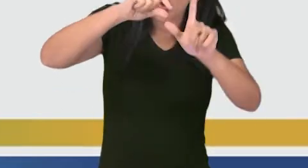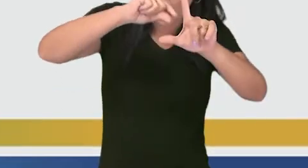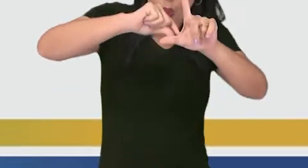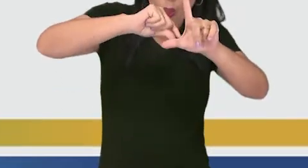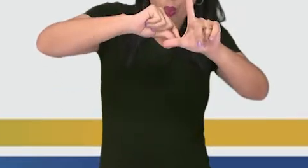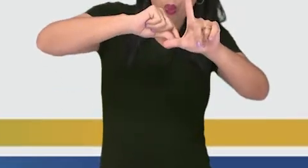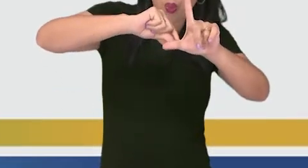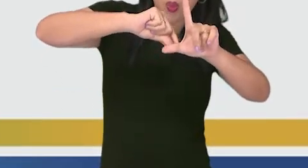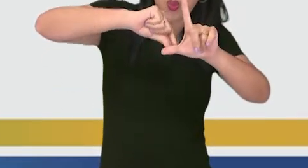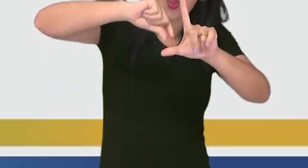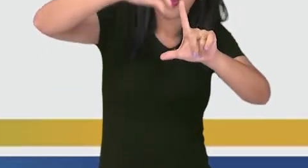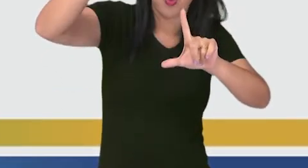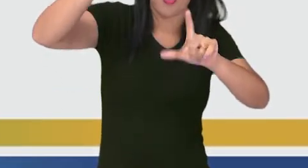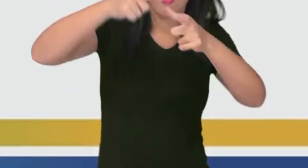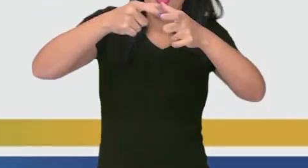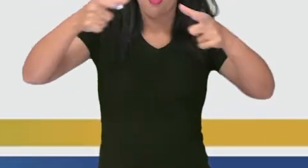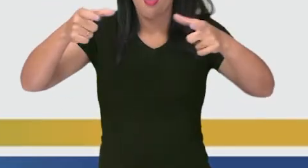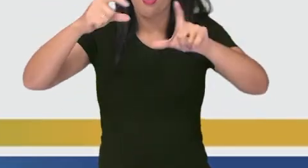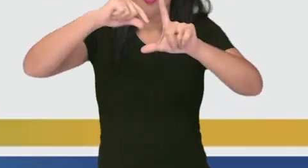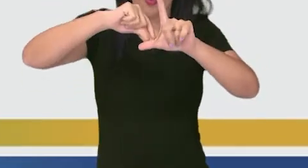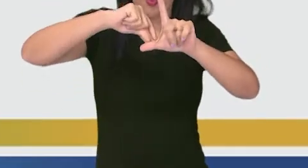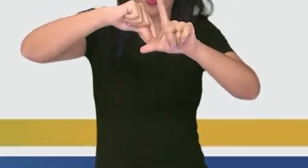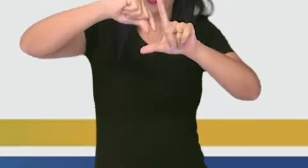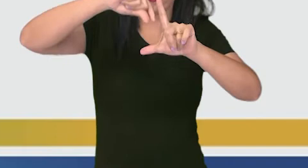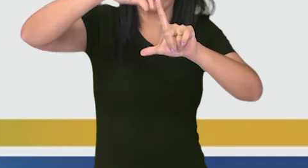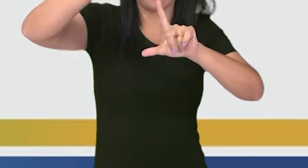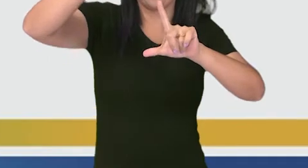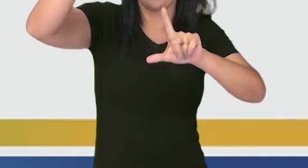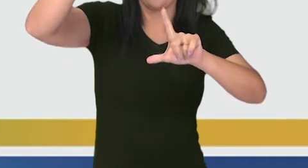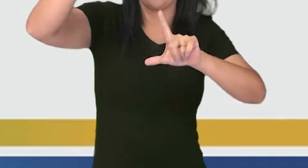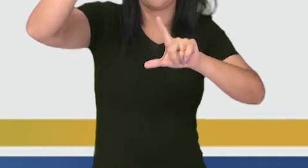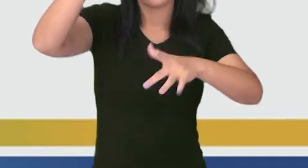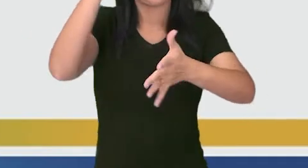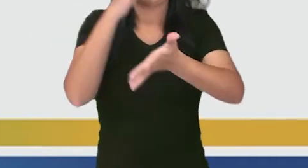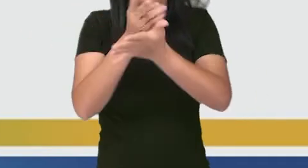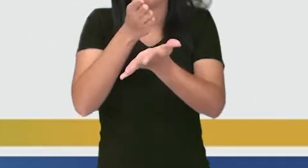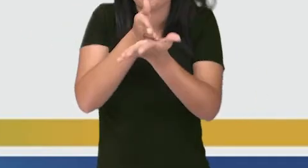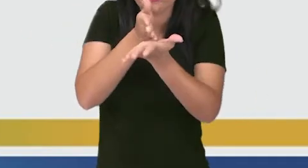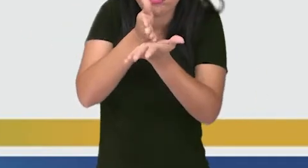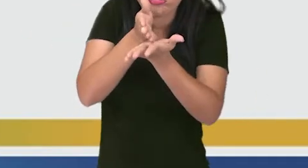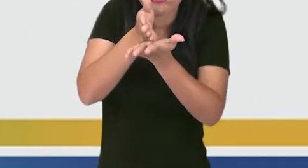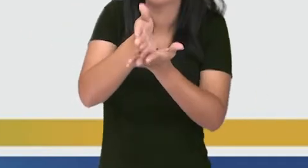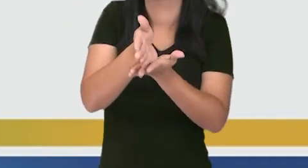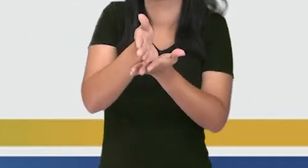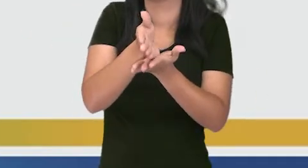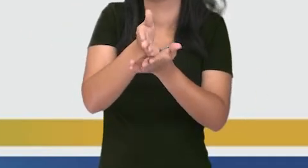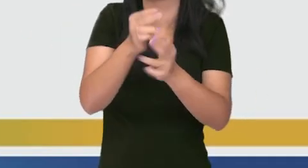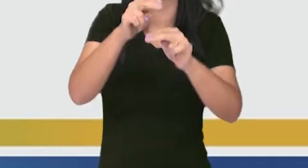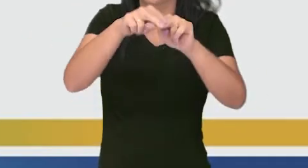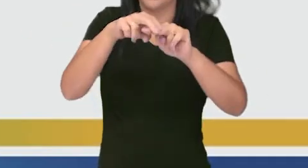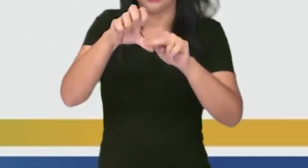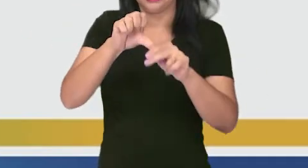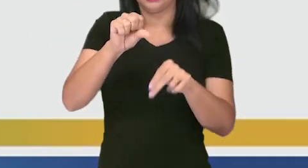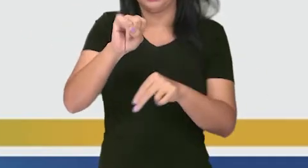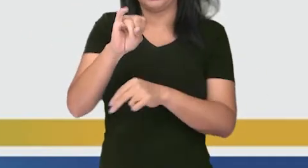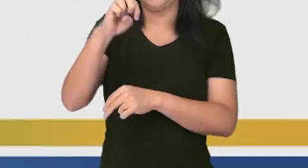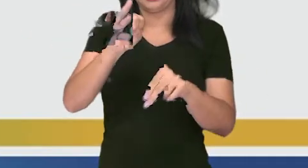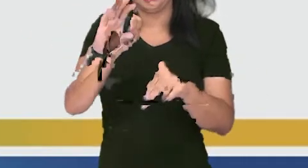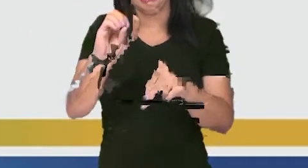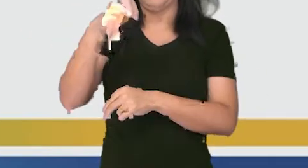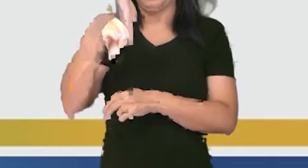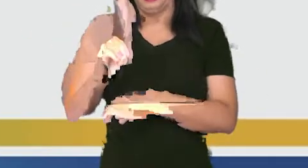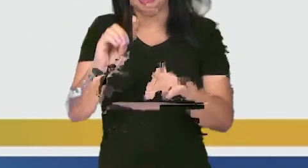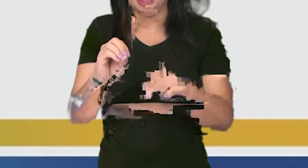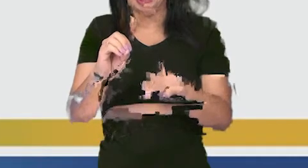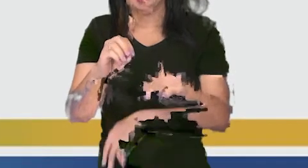traço ali Ah tá o maior retângulo ali ele é uma área Central então a partes simétricas e começa muito